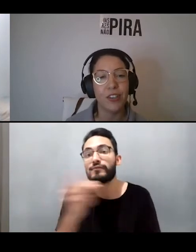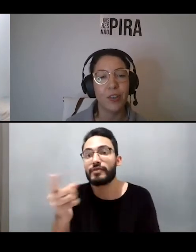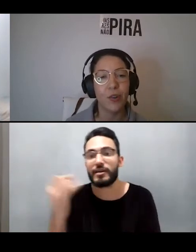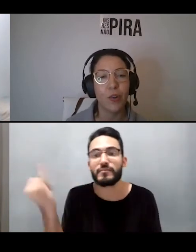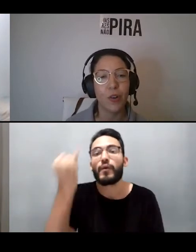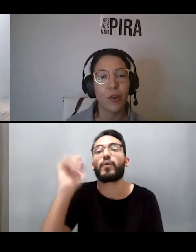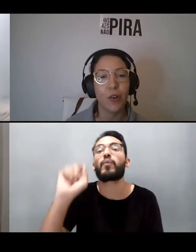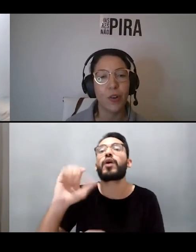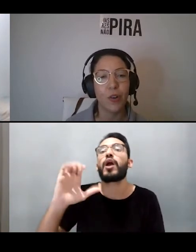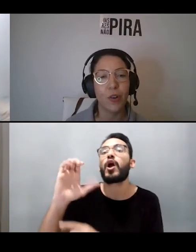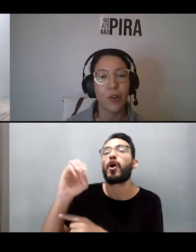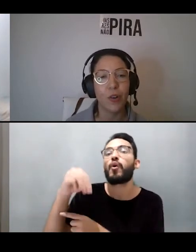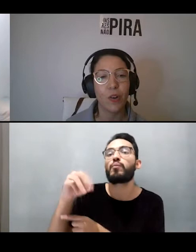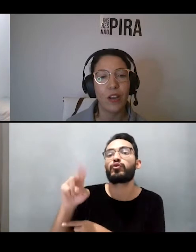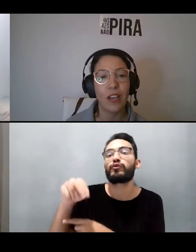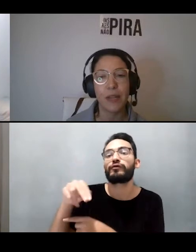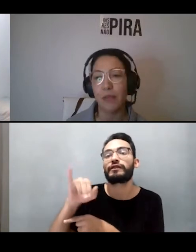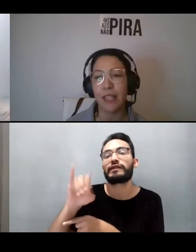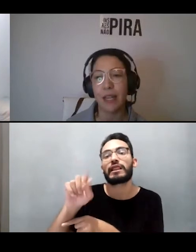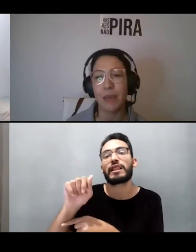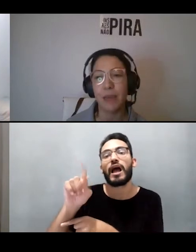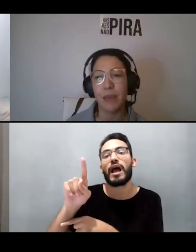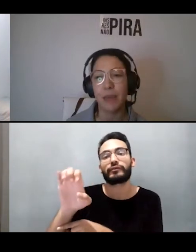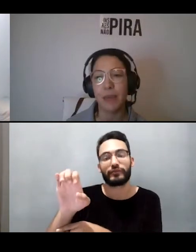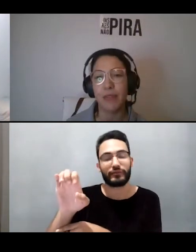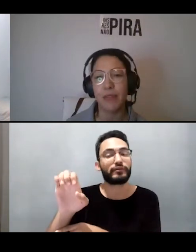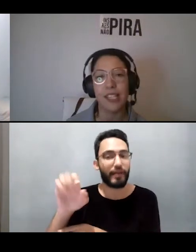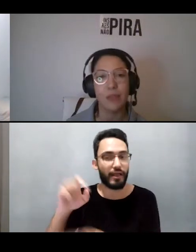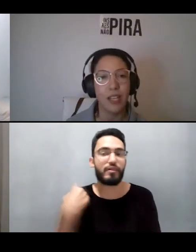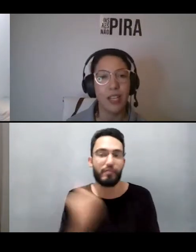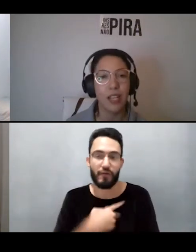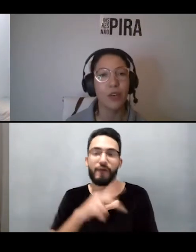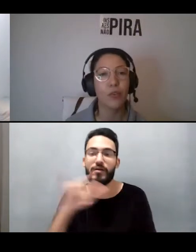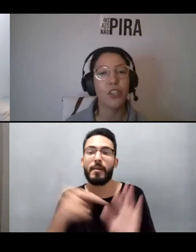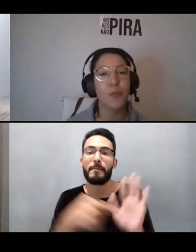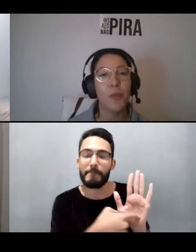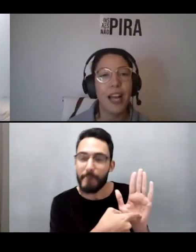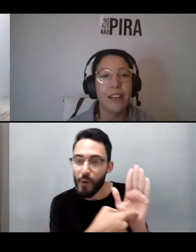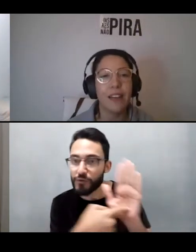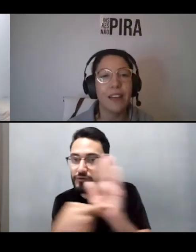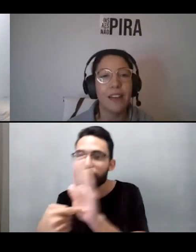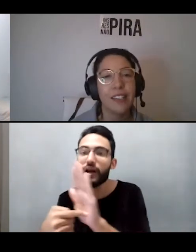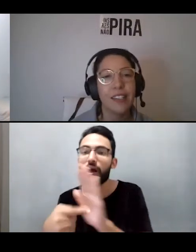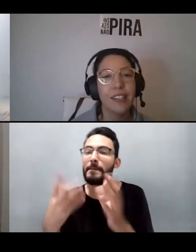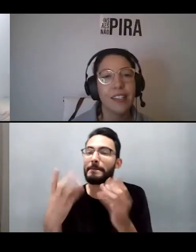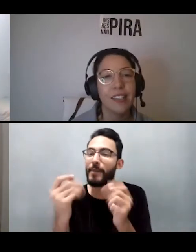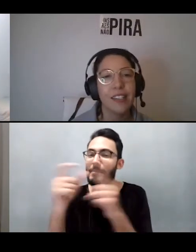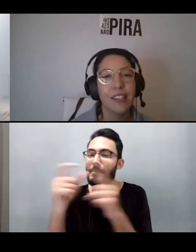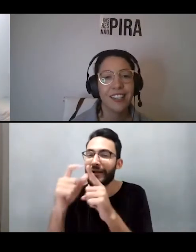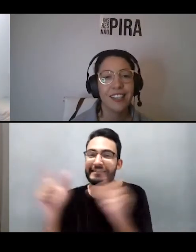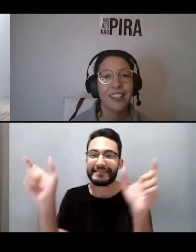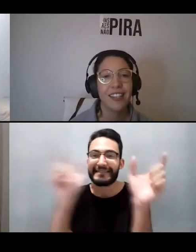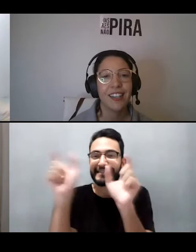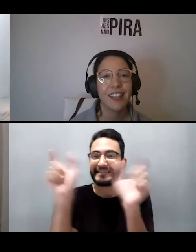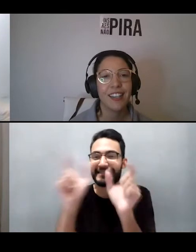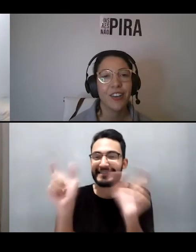comunidade. Vai montar, mostrar aí uma nuvem de palavras. Então,